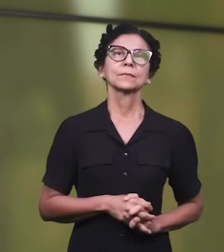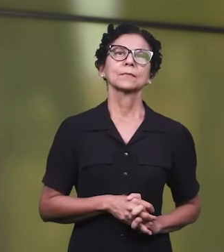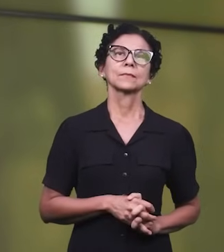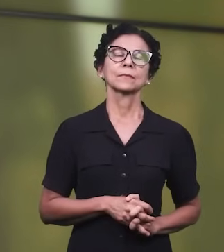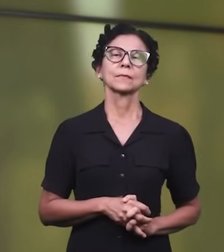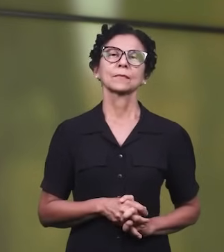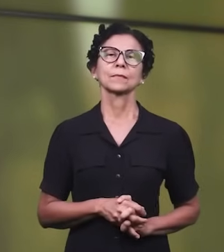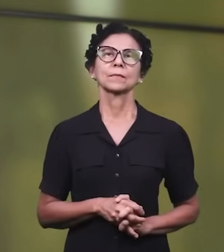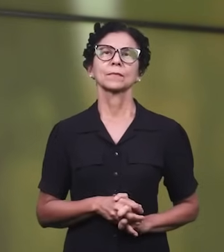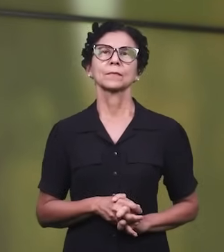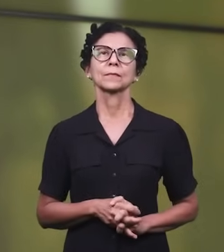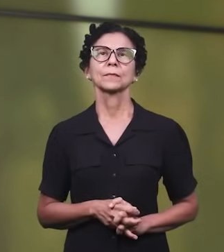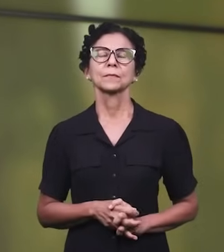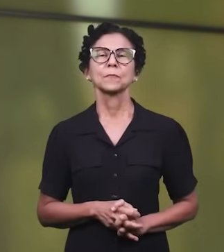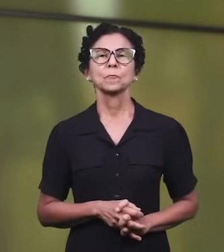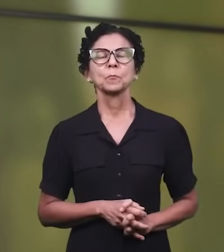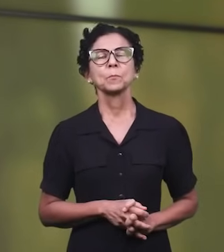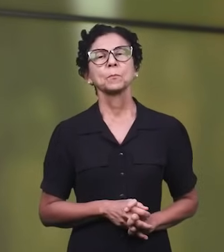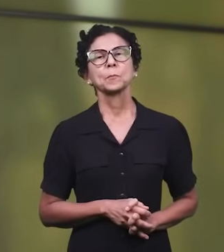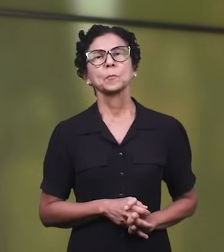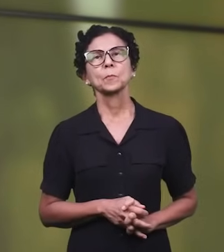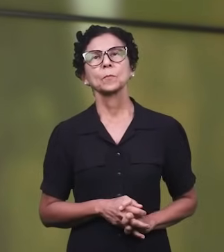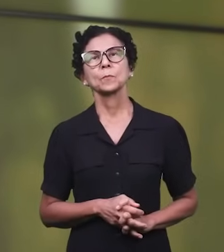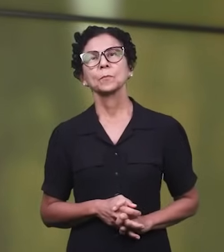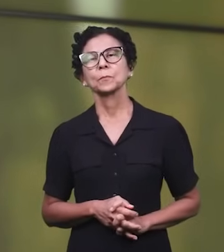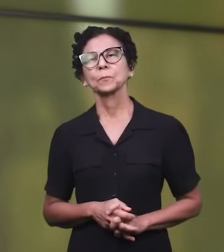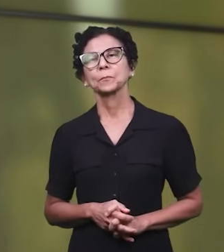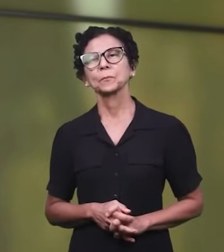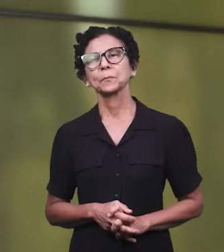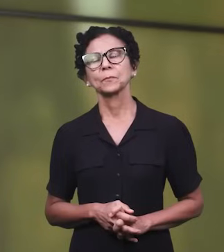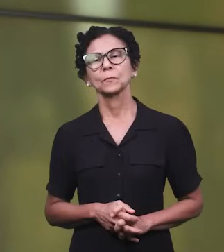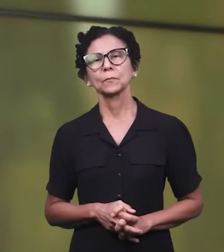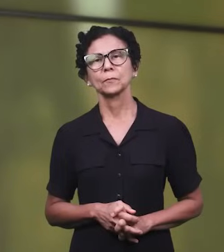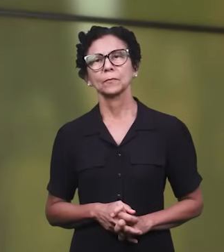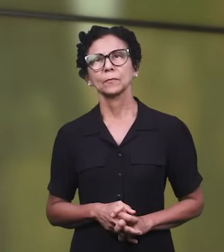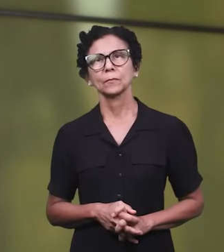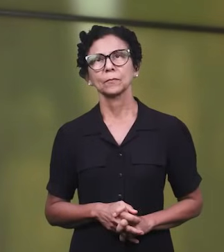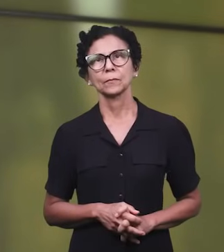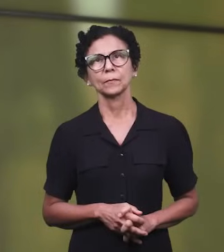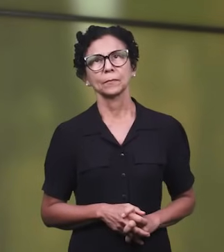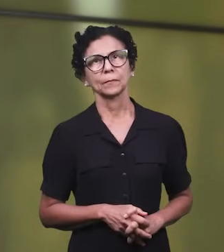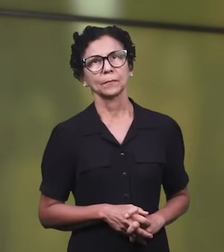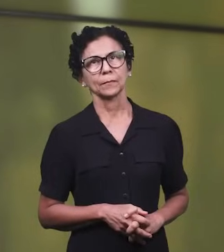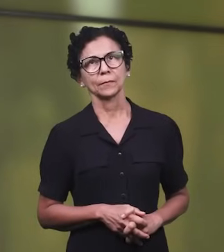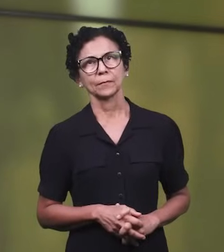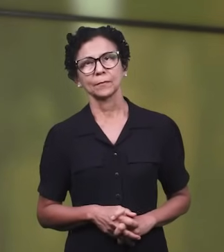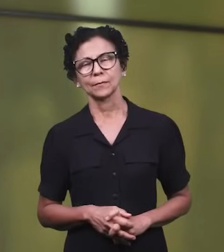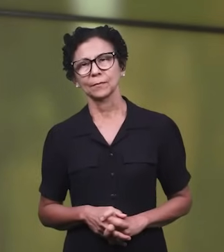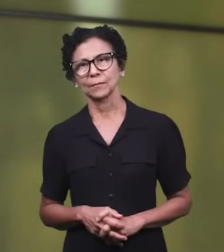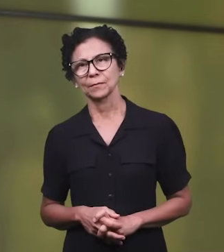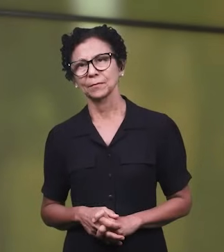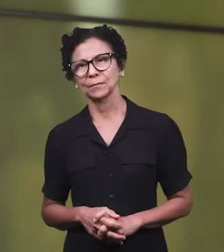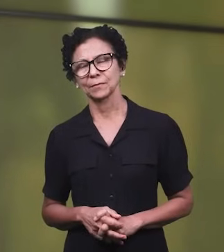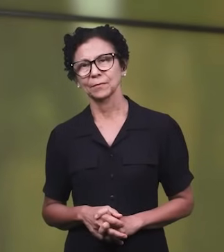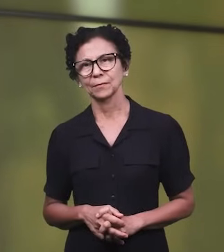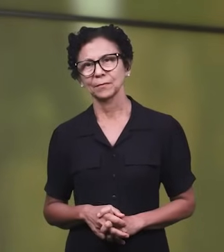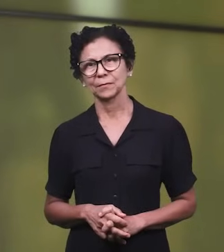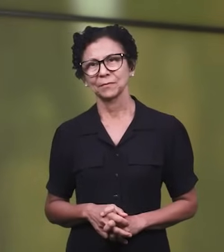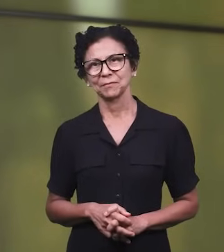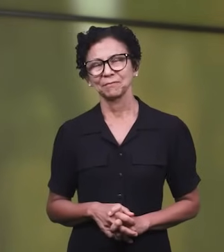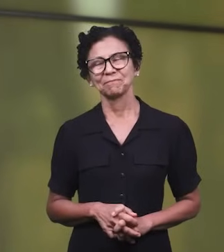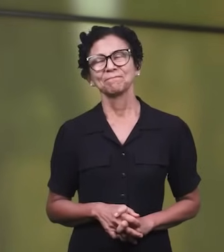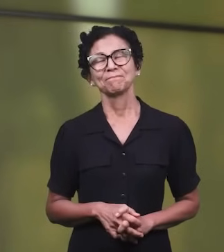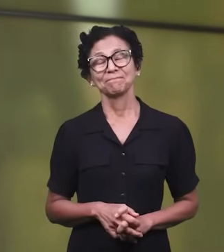uma aplicação para a obra que acho que cabe aqui. Assim, que o tamanho da obra que Deus faz na vida de alguém